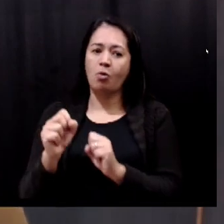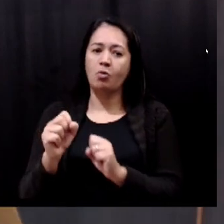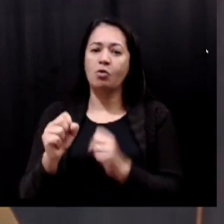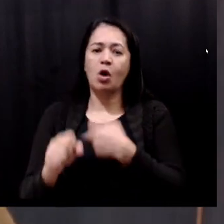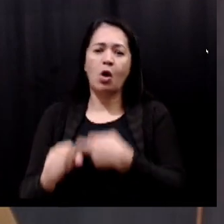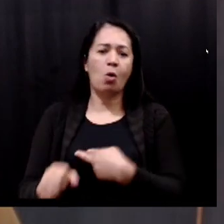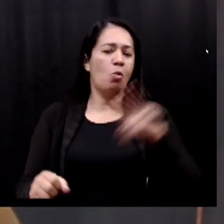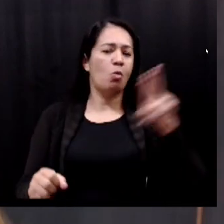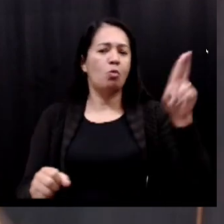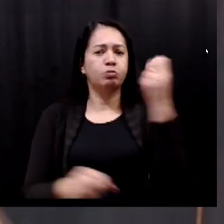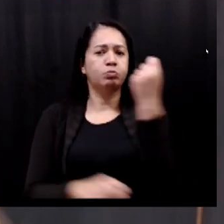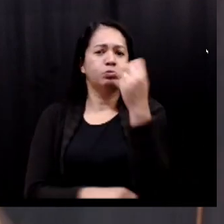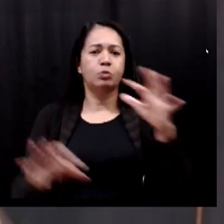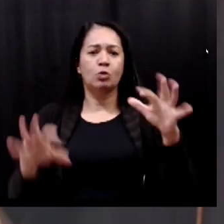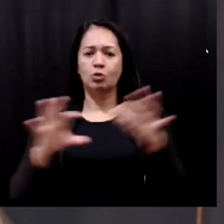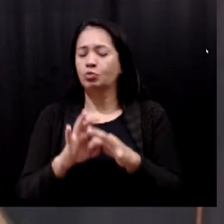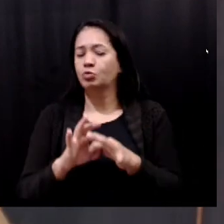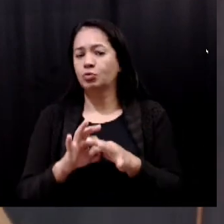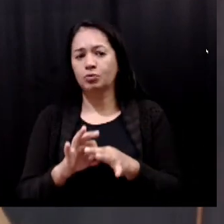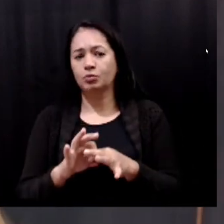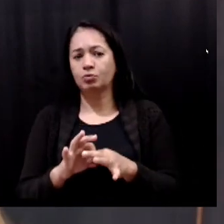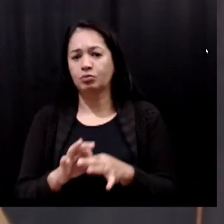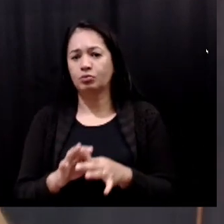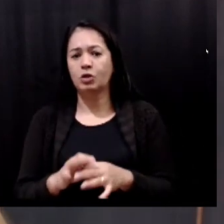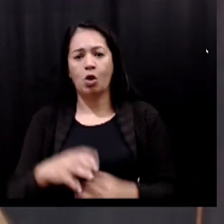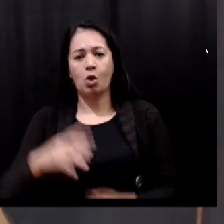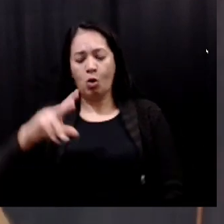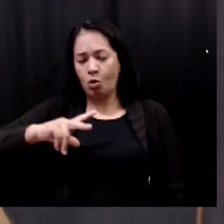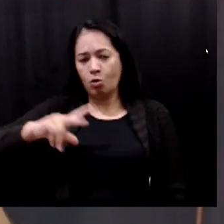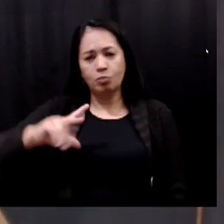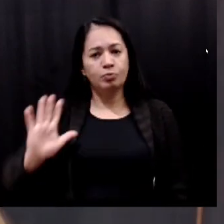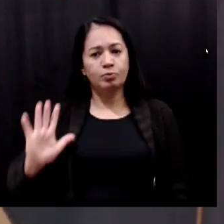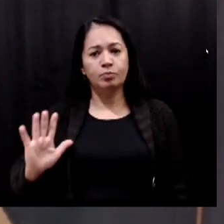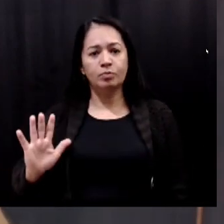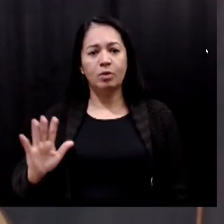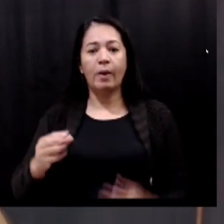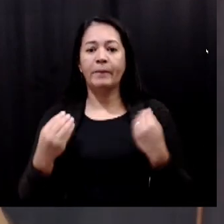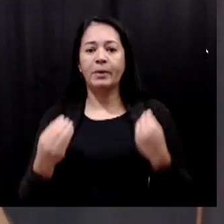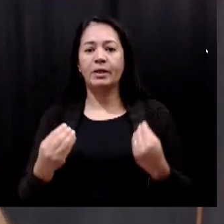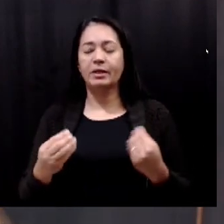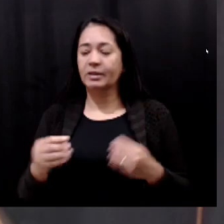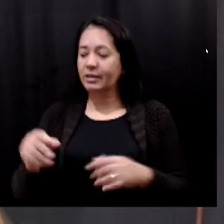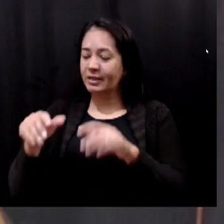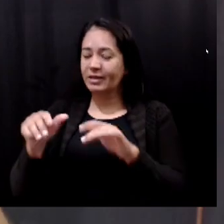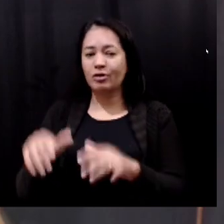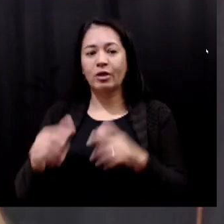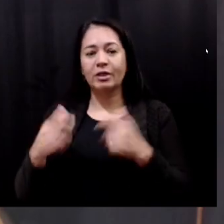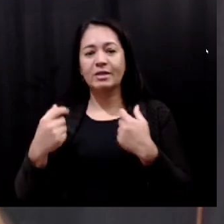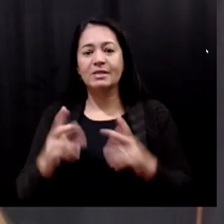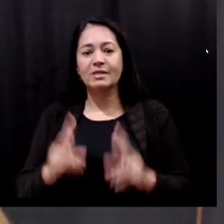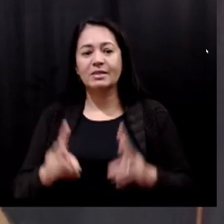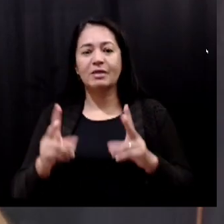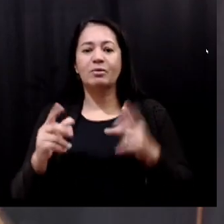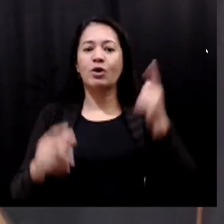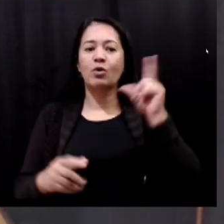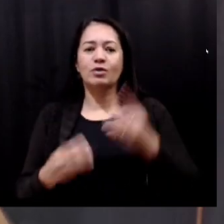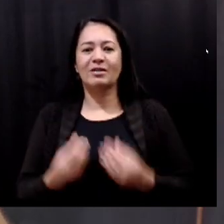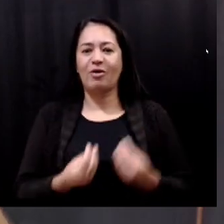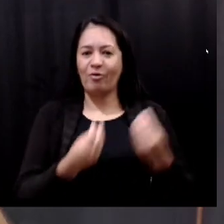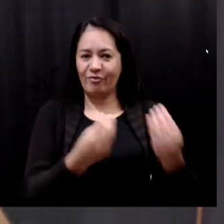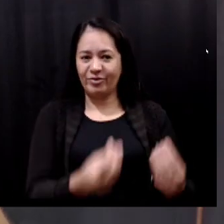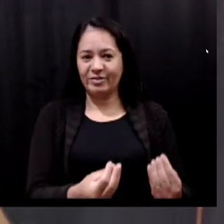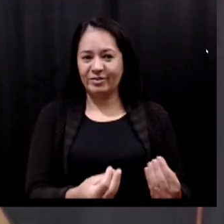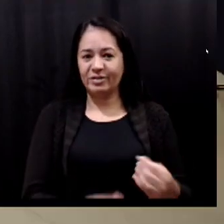ser uma reconexão com si mesmo, para que aquele mercadinho sempre possa dar para o outro. A gente só dá aquilo que a gente tem.